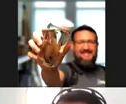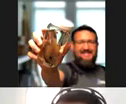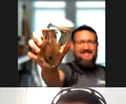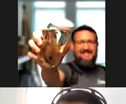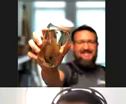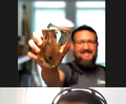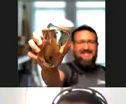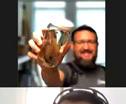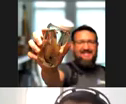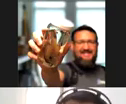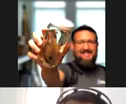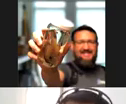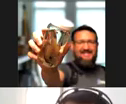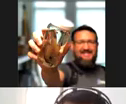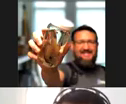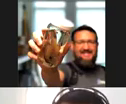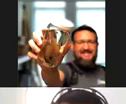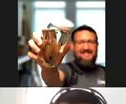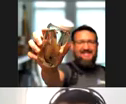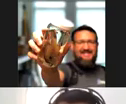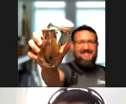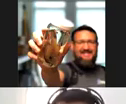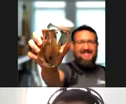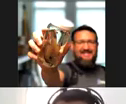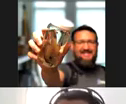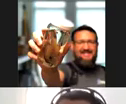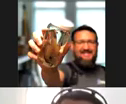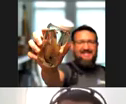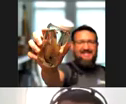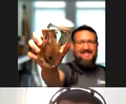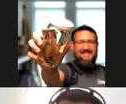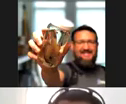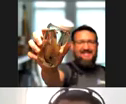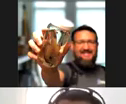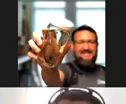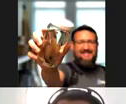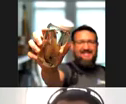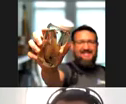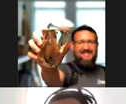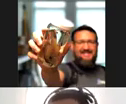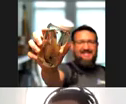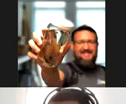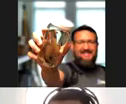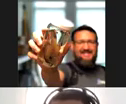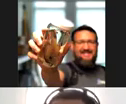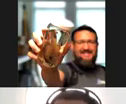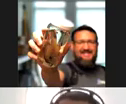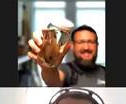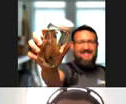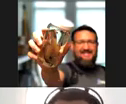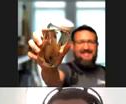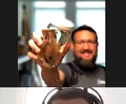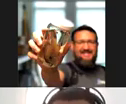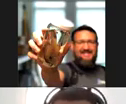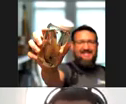novos conjuntos de dados. Um modelo bom no caráter preditivo é um modelo que vai conseguir predizer bem esse novo conjunto de dados.